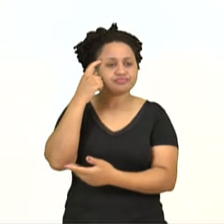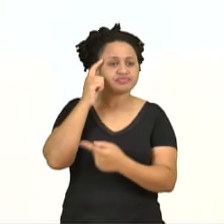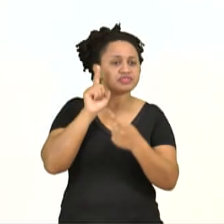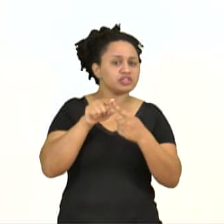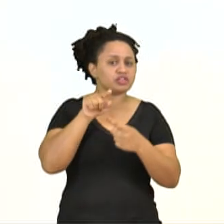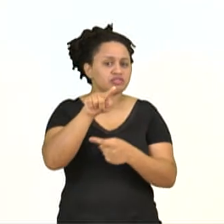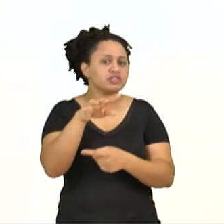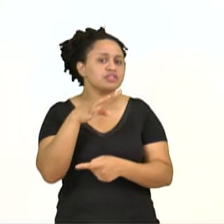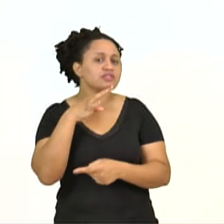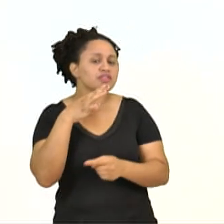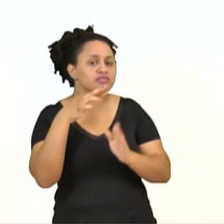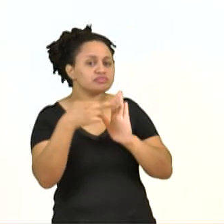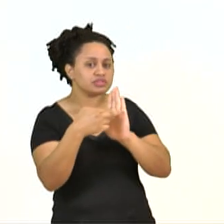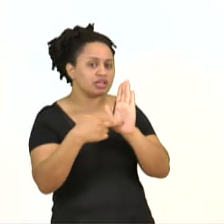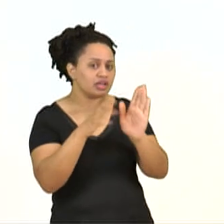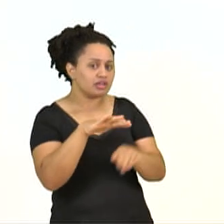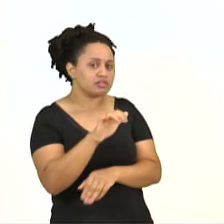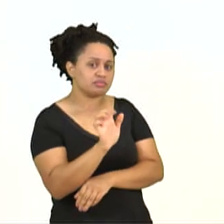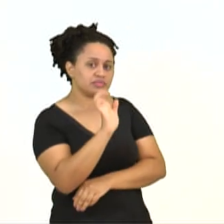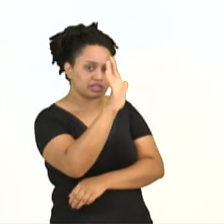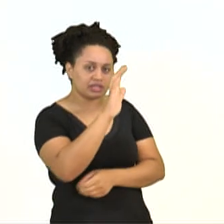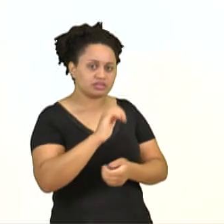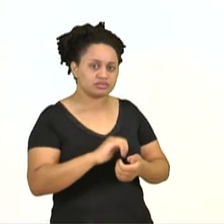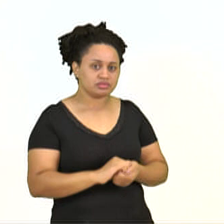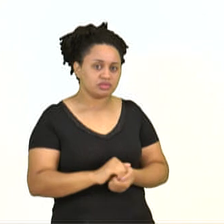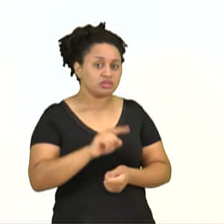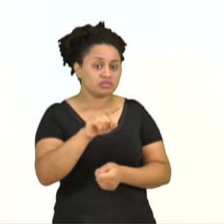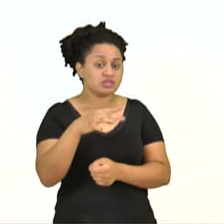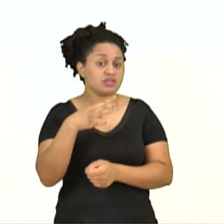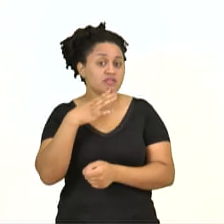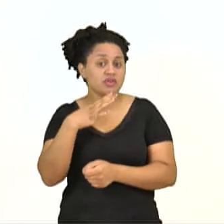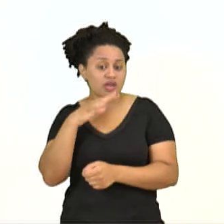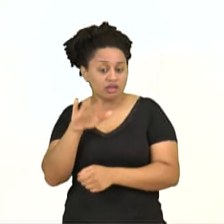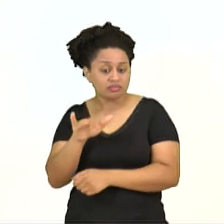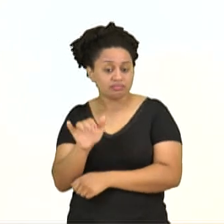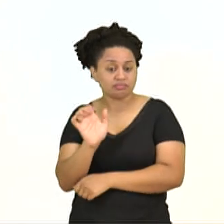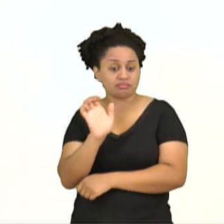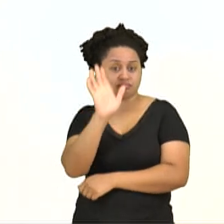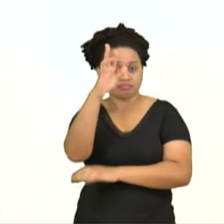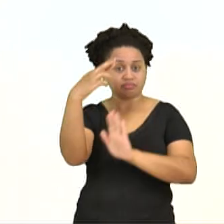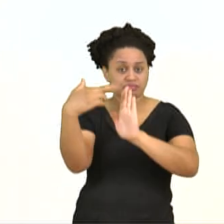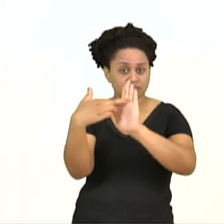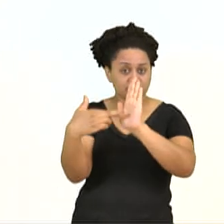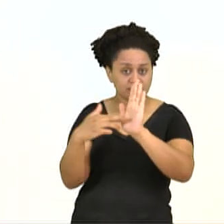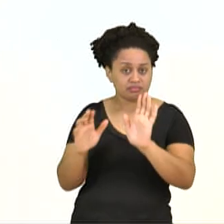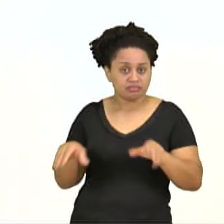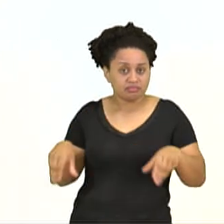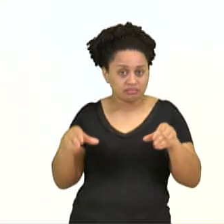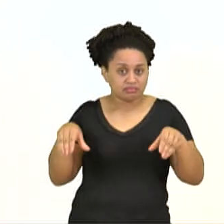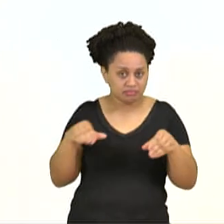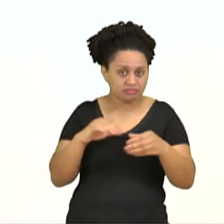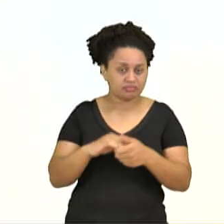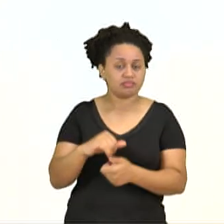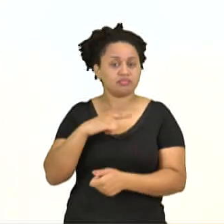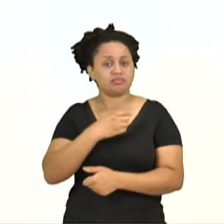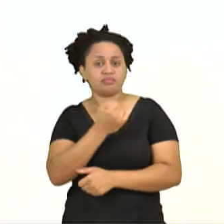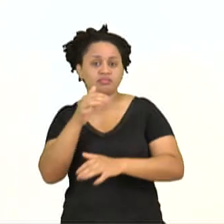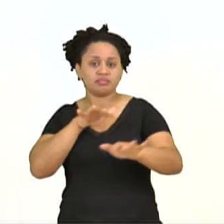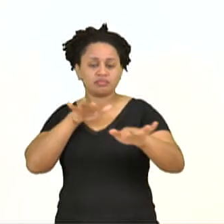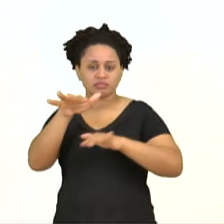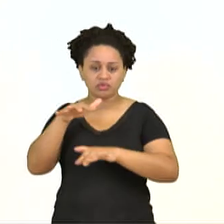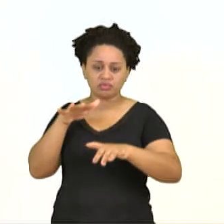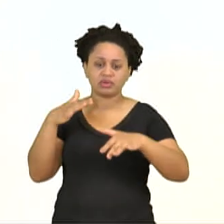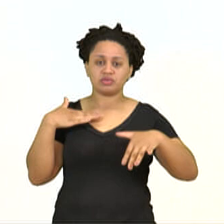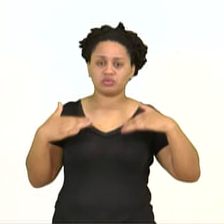as regras do basquetebol? Você conhece as regras do basquetebol em cadeiras de rodas? Existem movimentos corporais